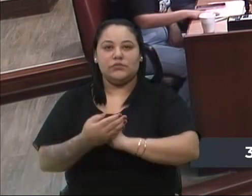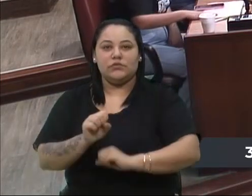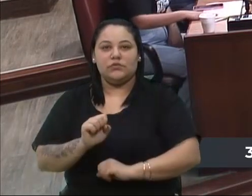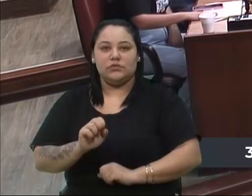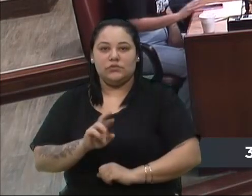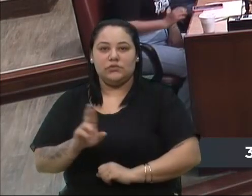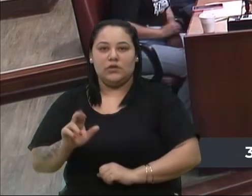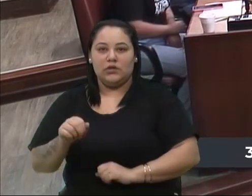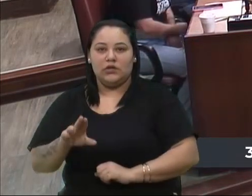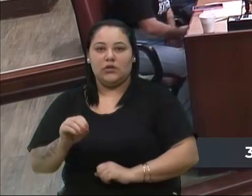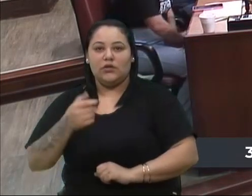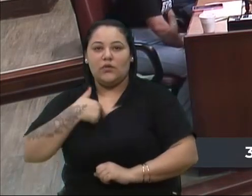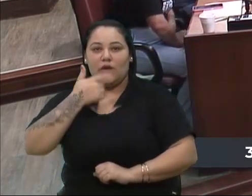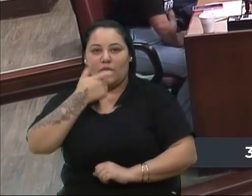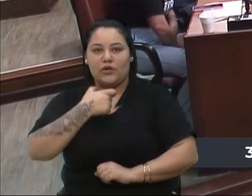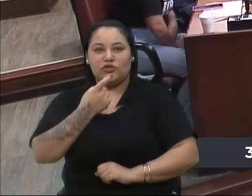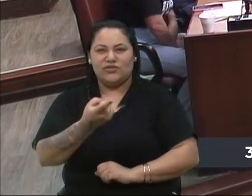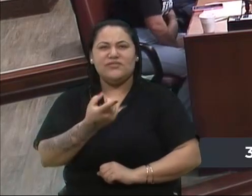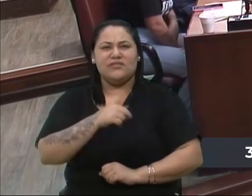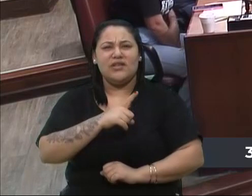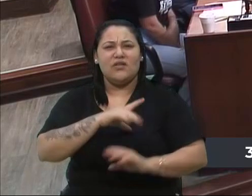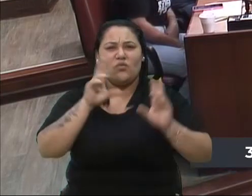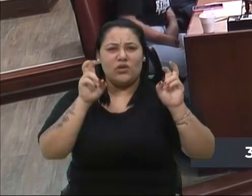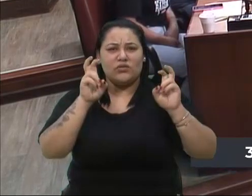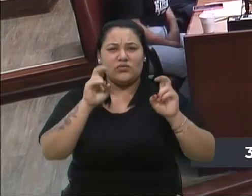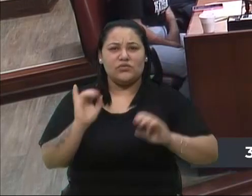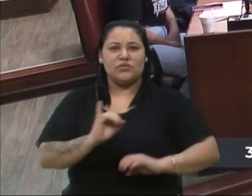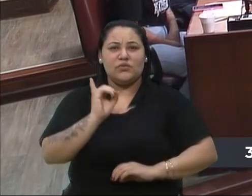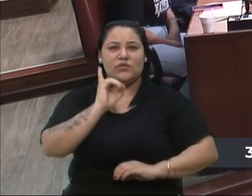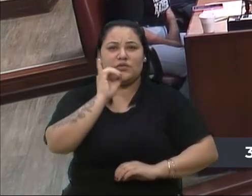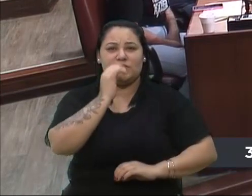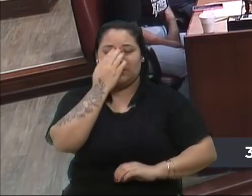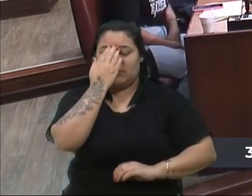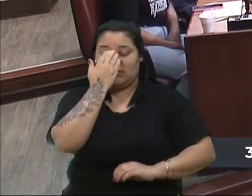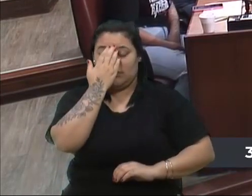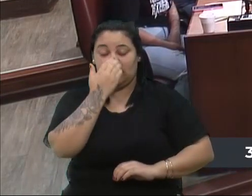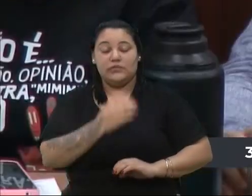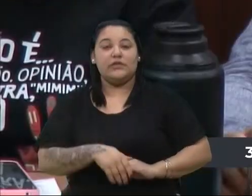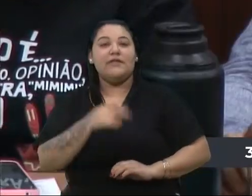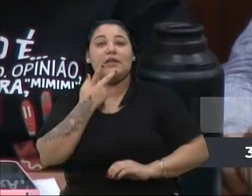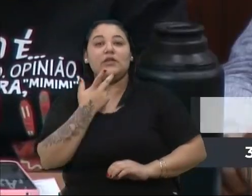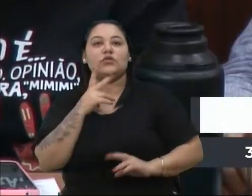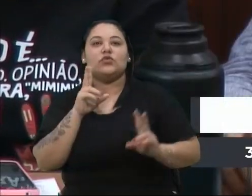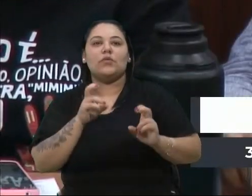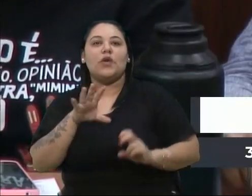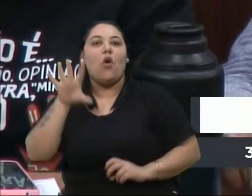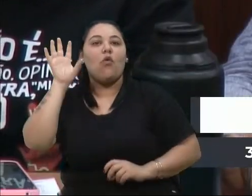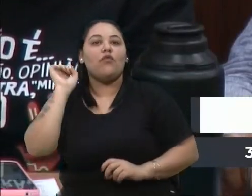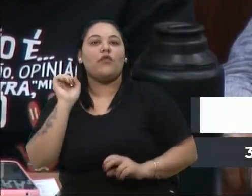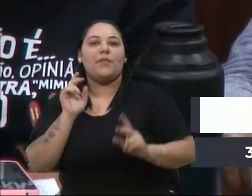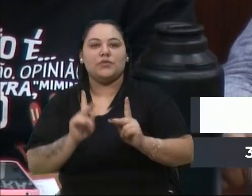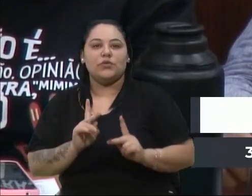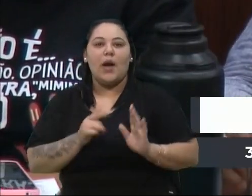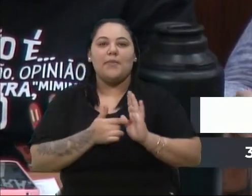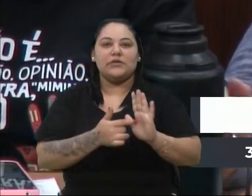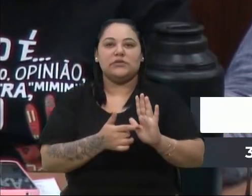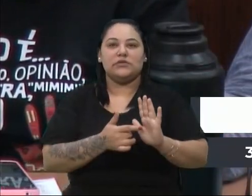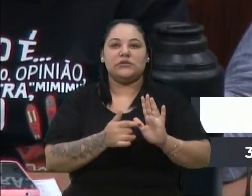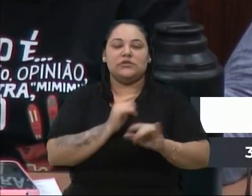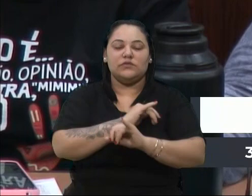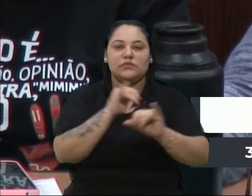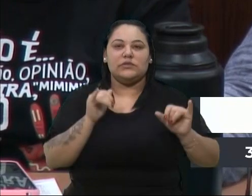importante, que é o tema da escuta, né? O senhor está falando, apresentando os dados do